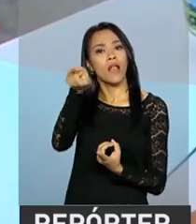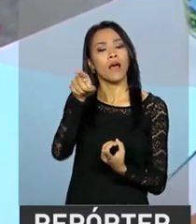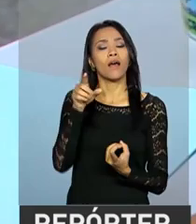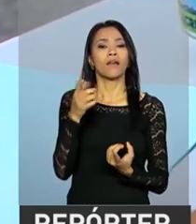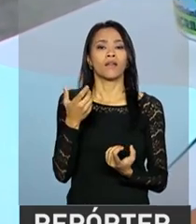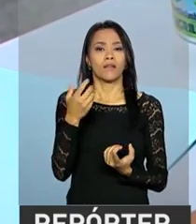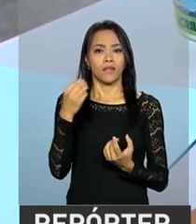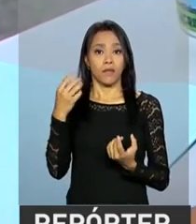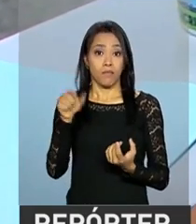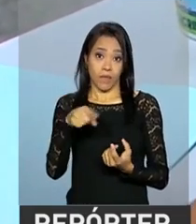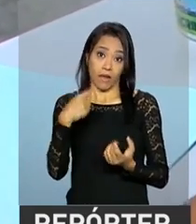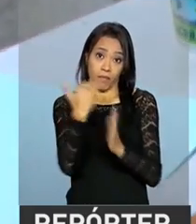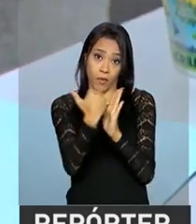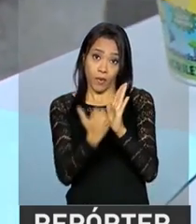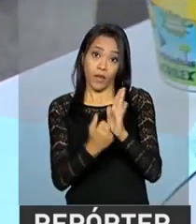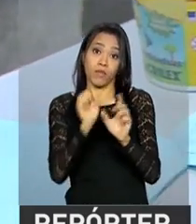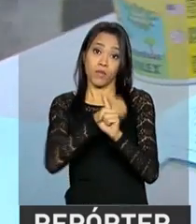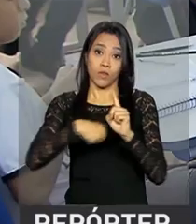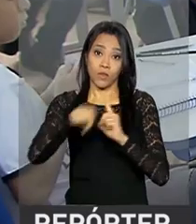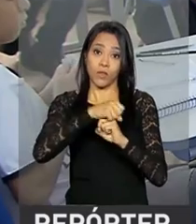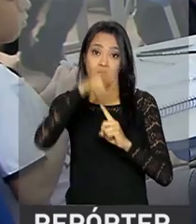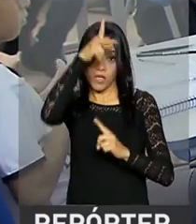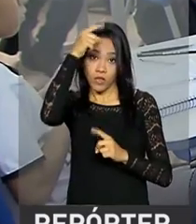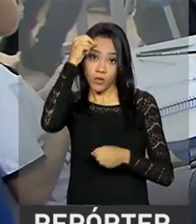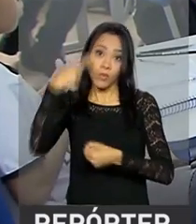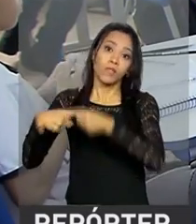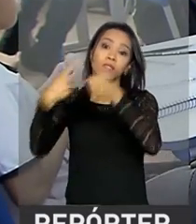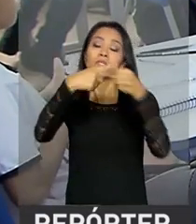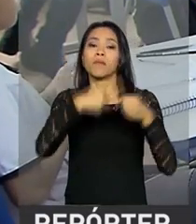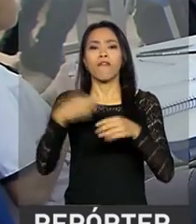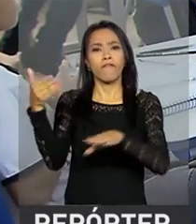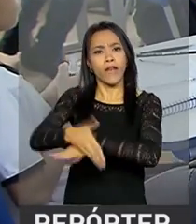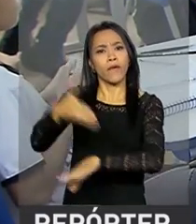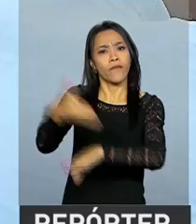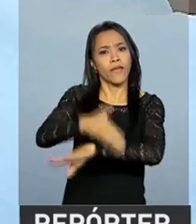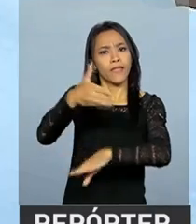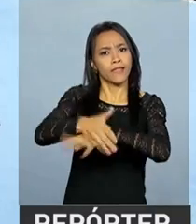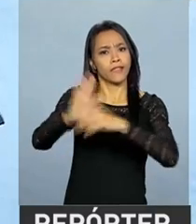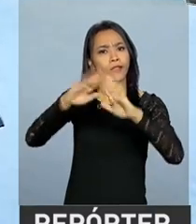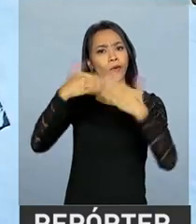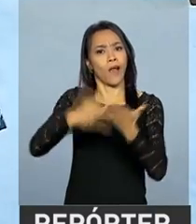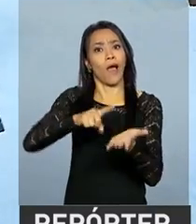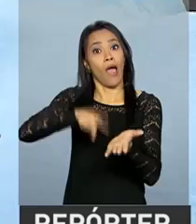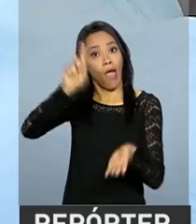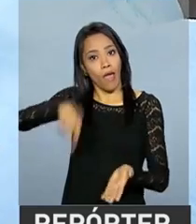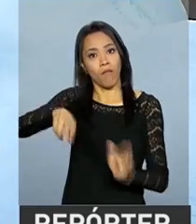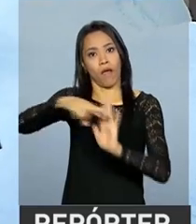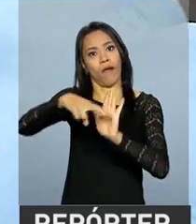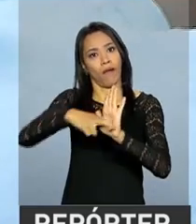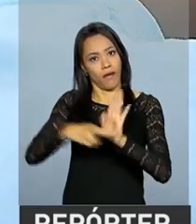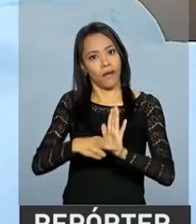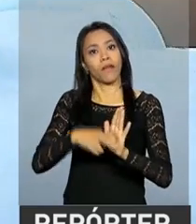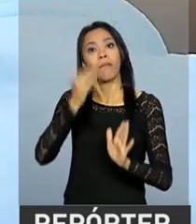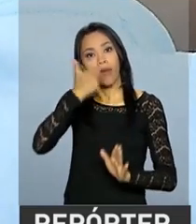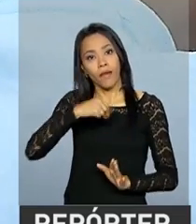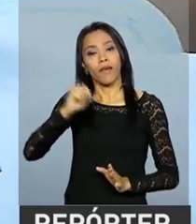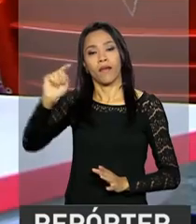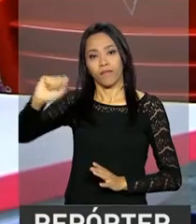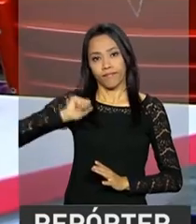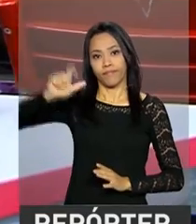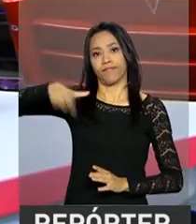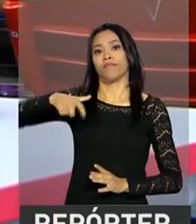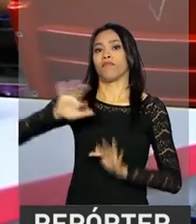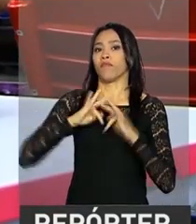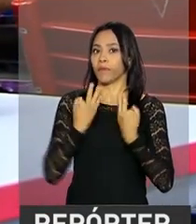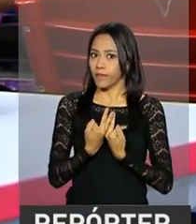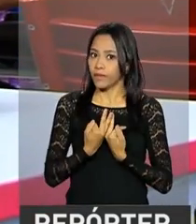para programa sociais nos municípios a frequência escolar está entre as obrigações dos beneficiários do Bolsa Família